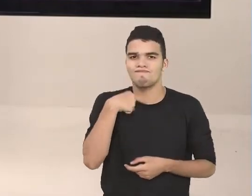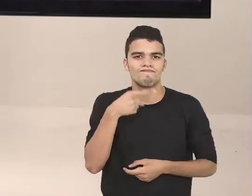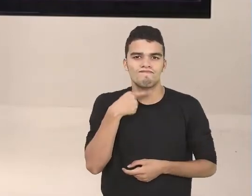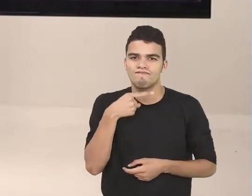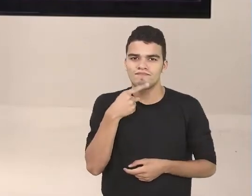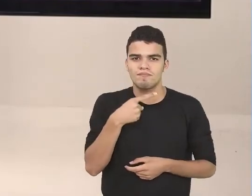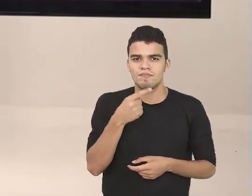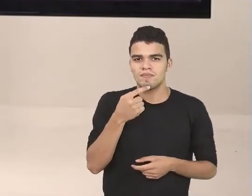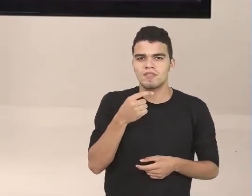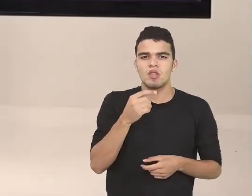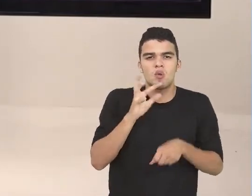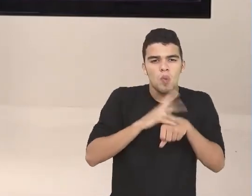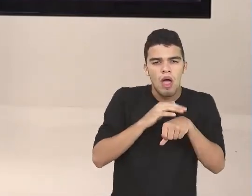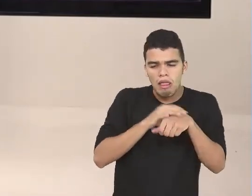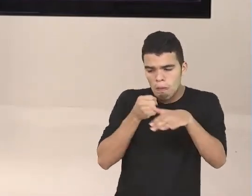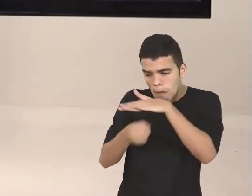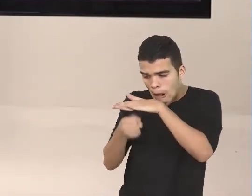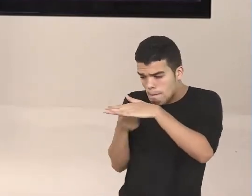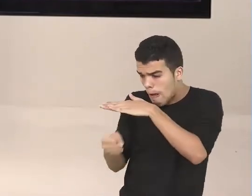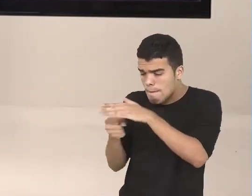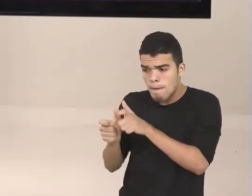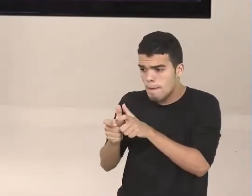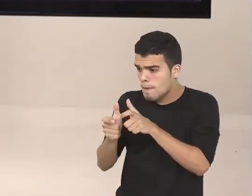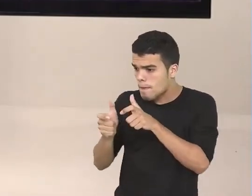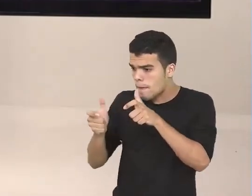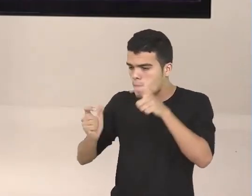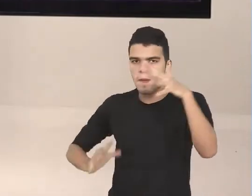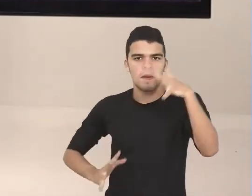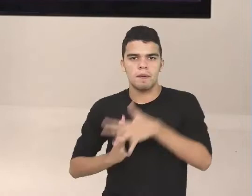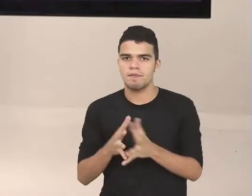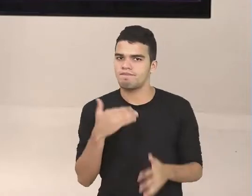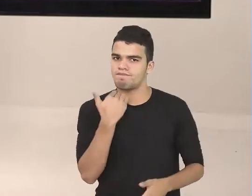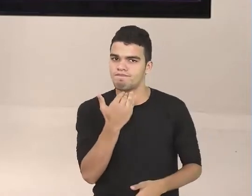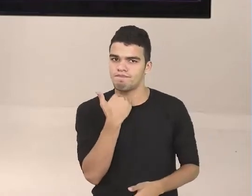doente ao mesmo tempo. Para isso,